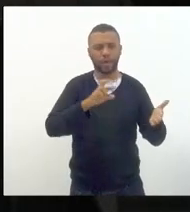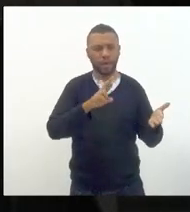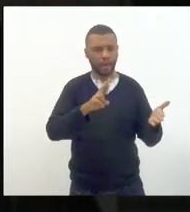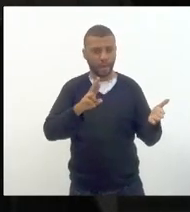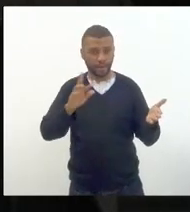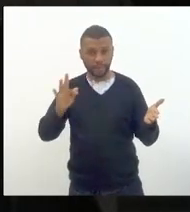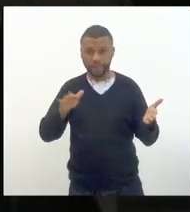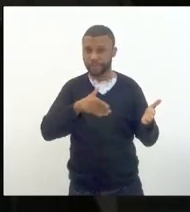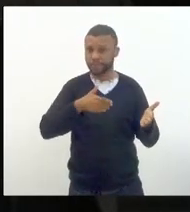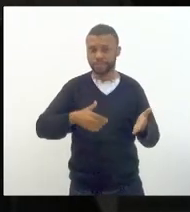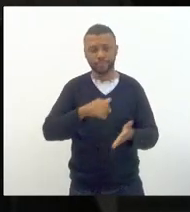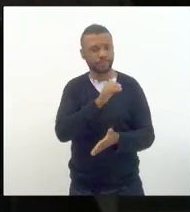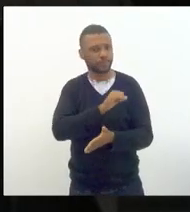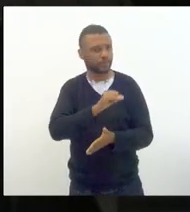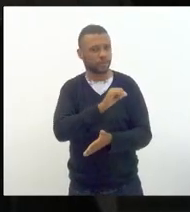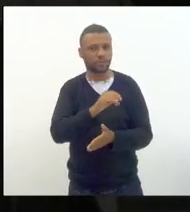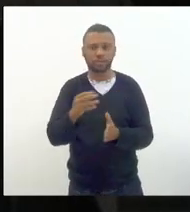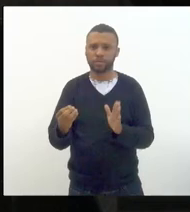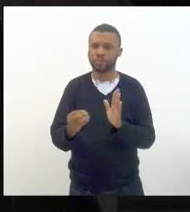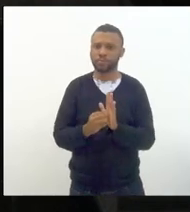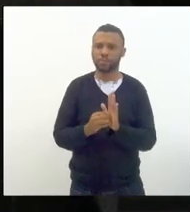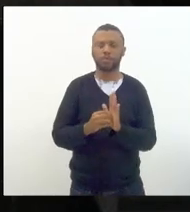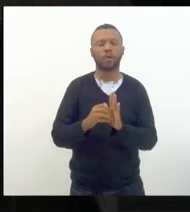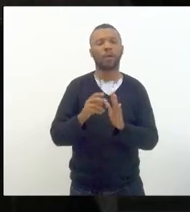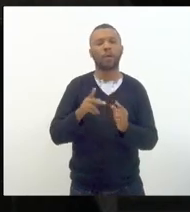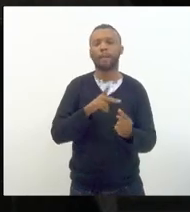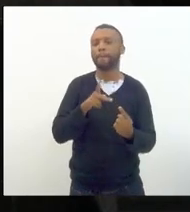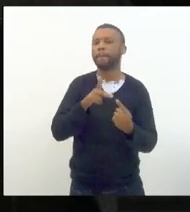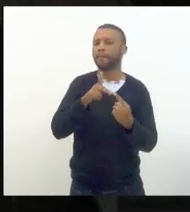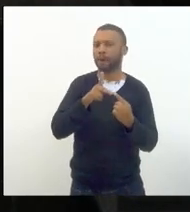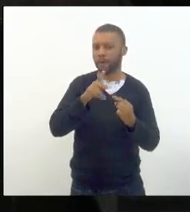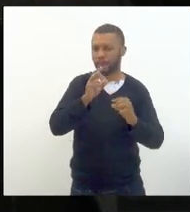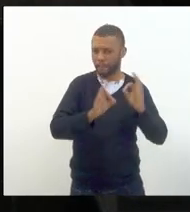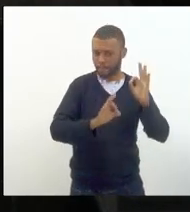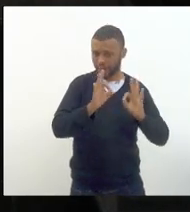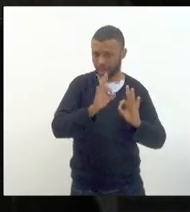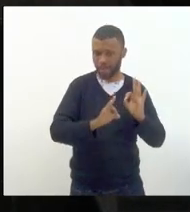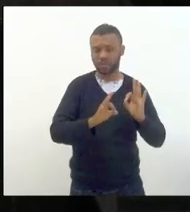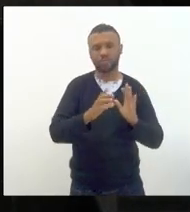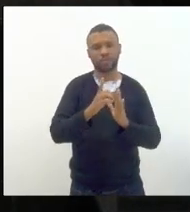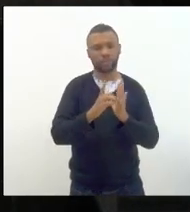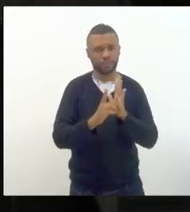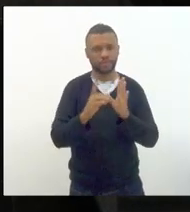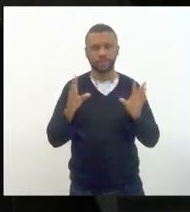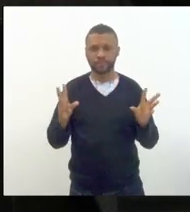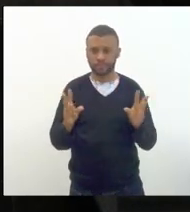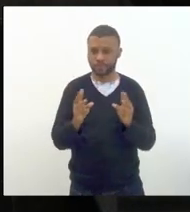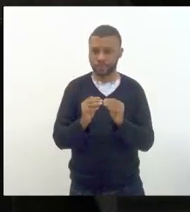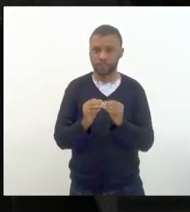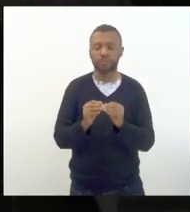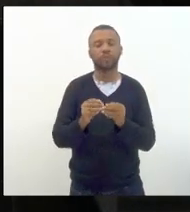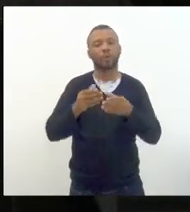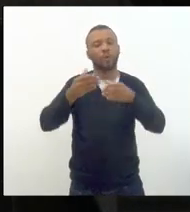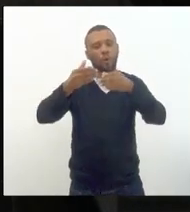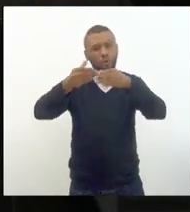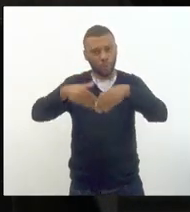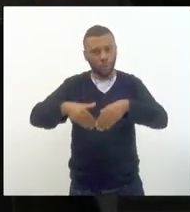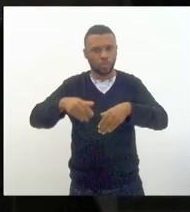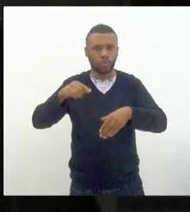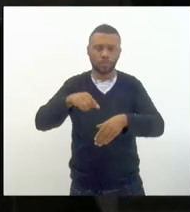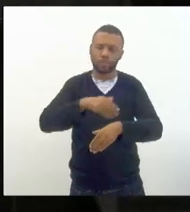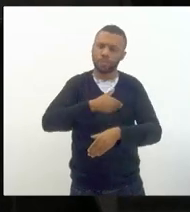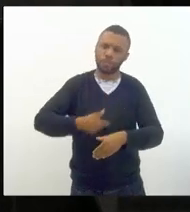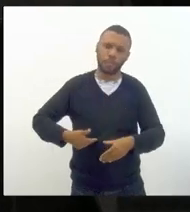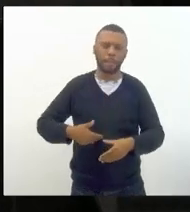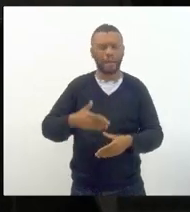incluindo o plano do plano do Detran dos Servidores como uma ressalva fui para concluir o concurso público para